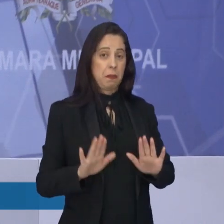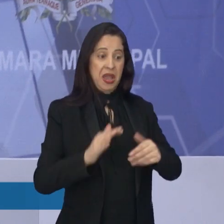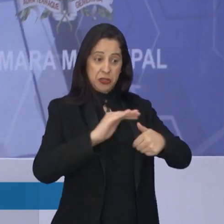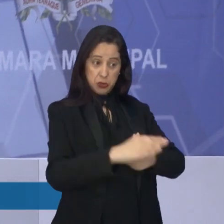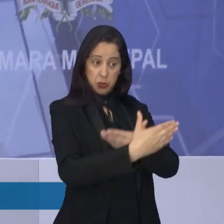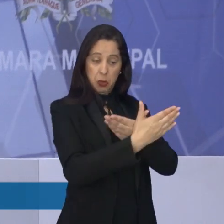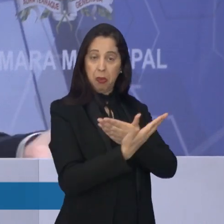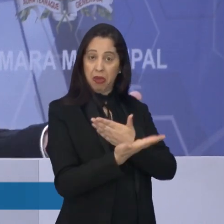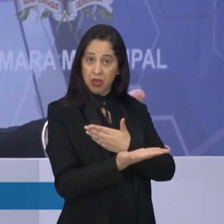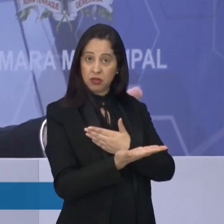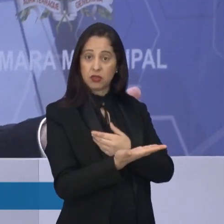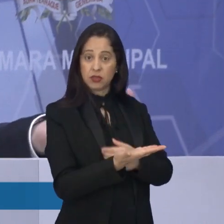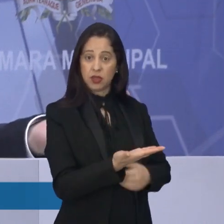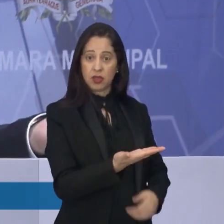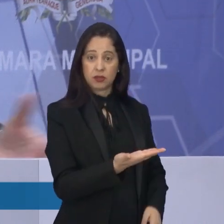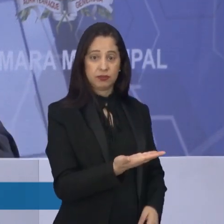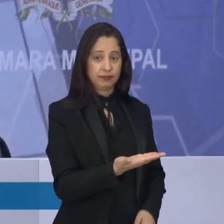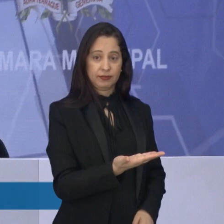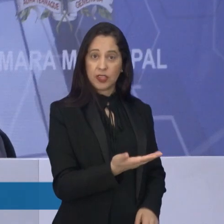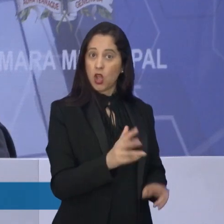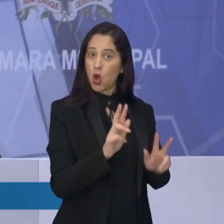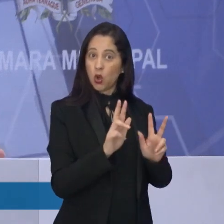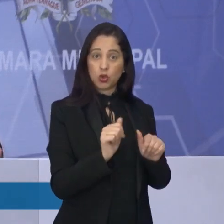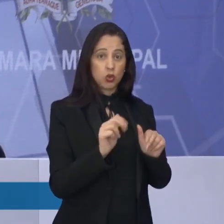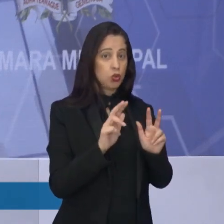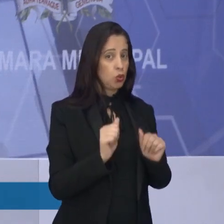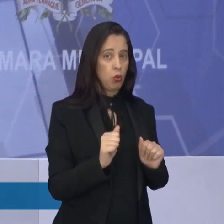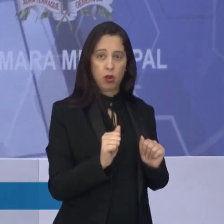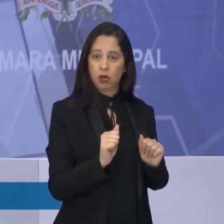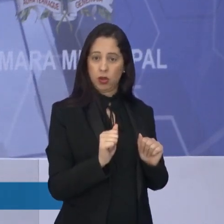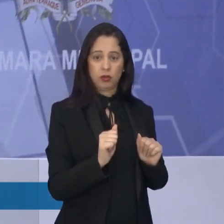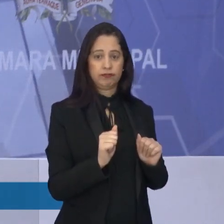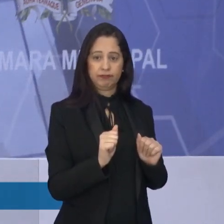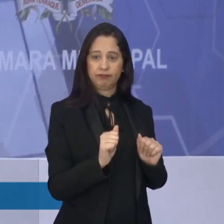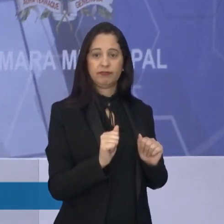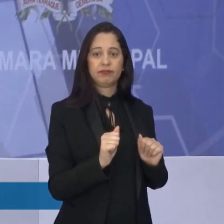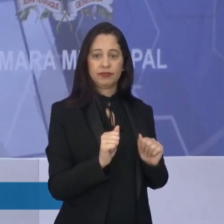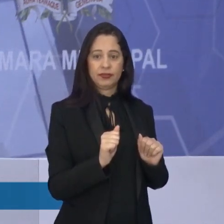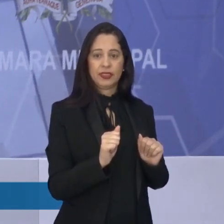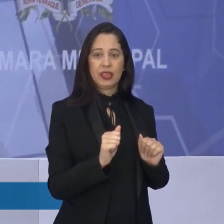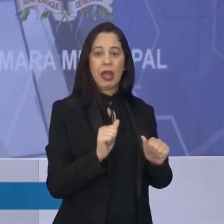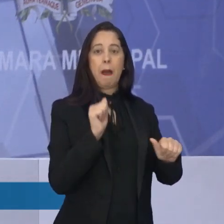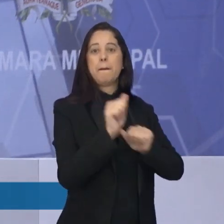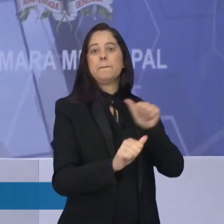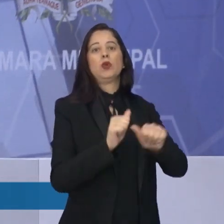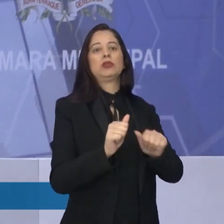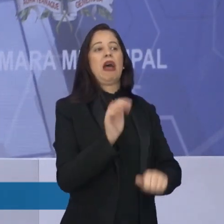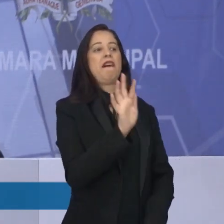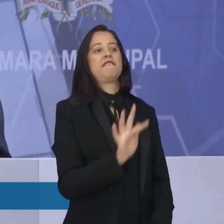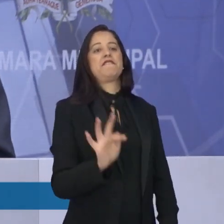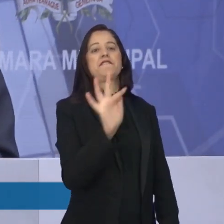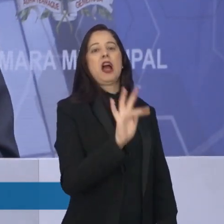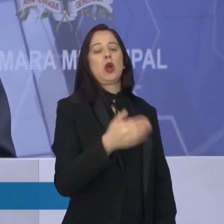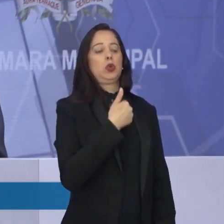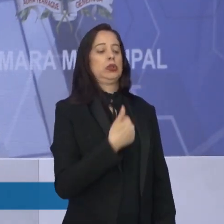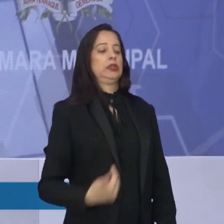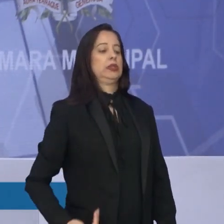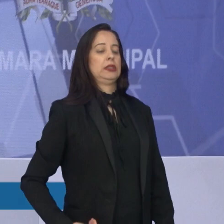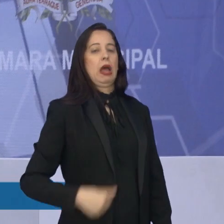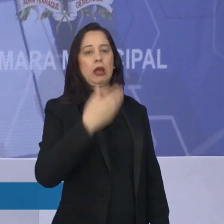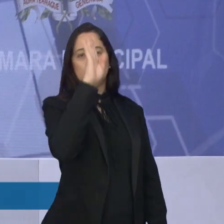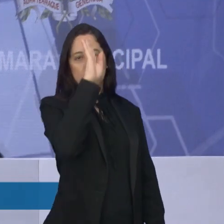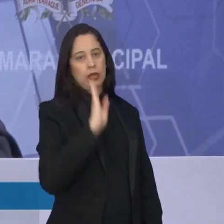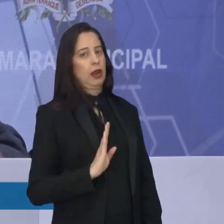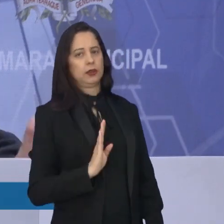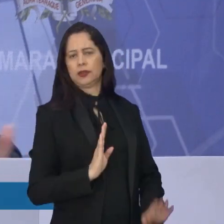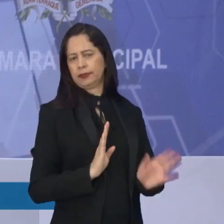por exemplo, nunca se propôs, e nem é de se esperar do ITA, que se transforme na Universidade Pública e Gratuita de São